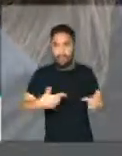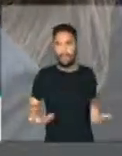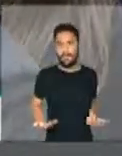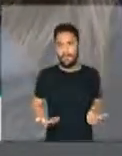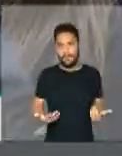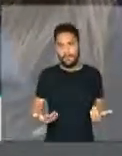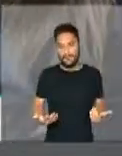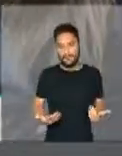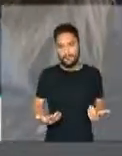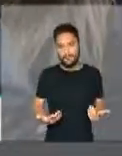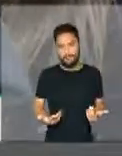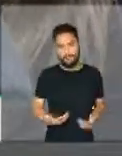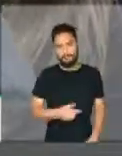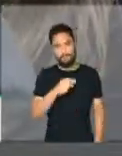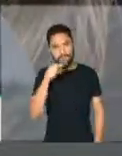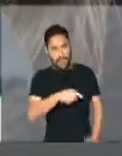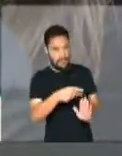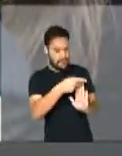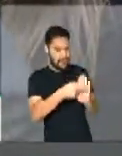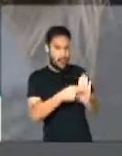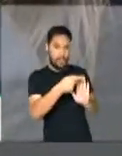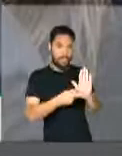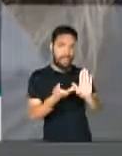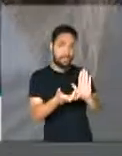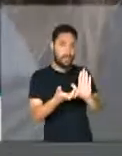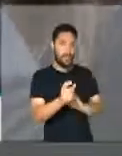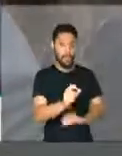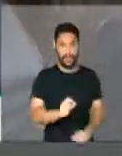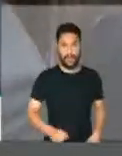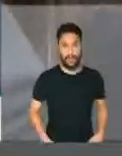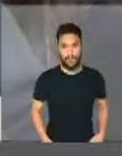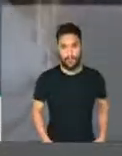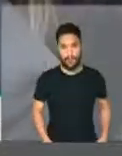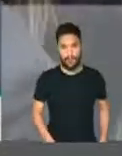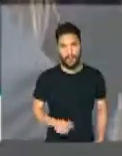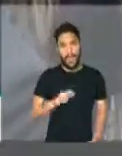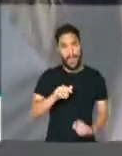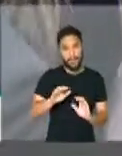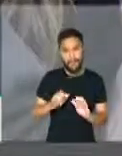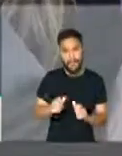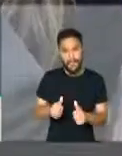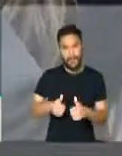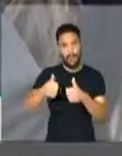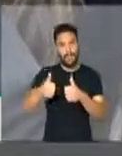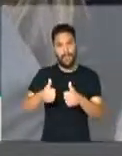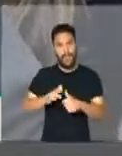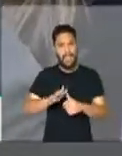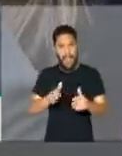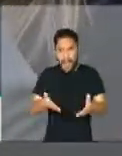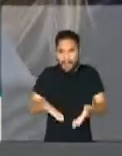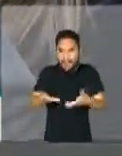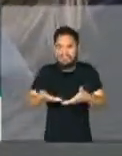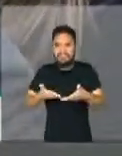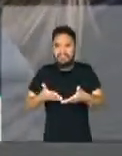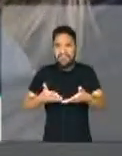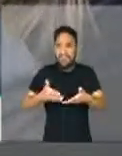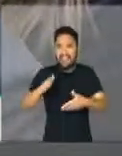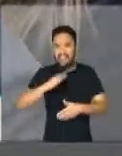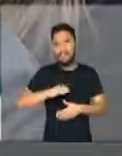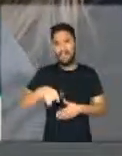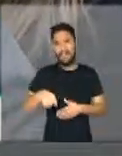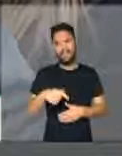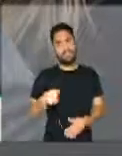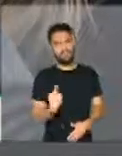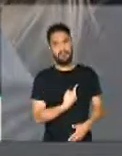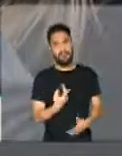dignidade humana. O que esse projeto aqui pretende é dar eficácia a essa perversidade. Nós podemos